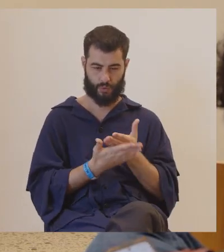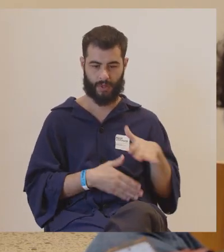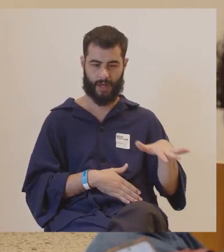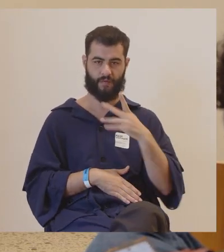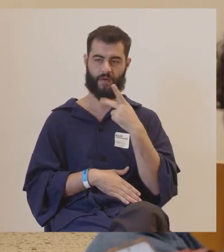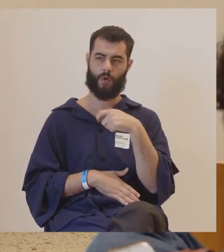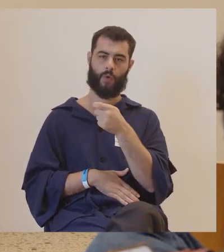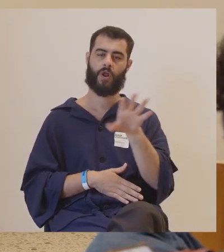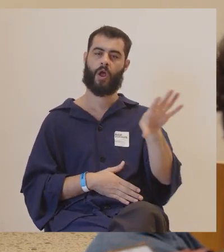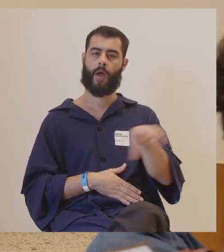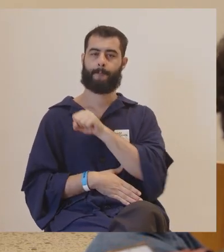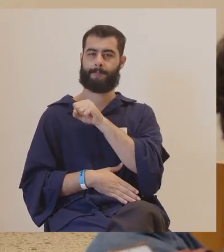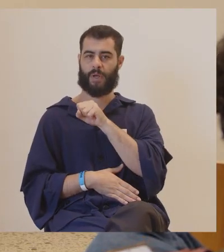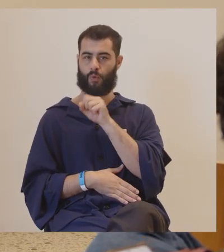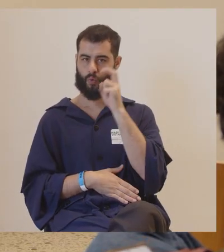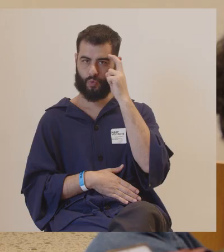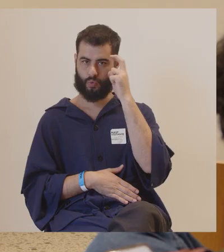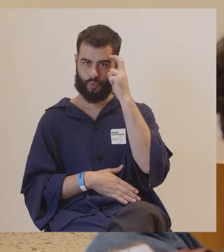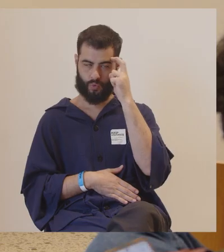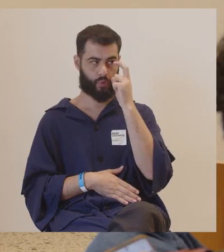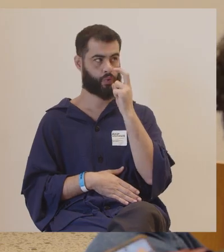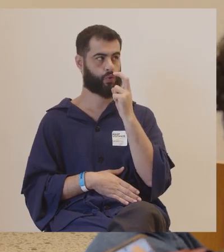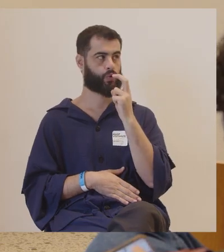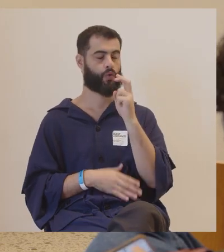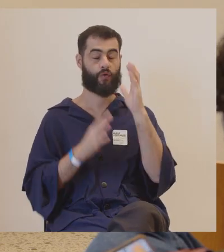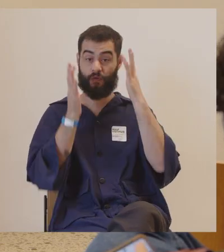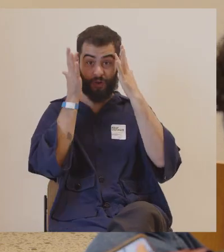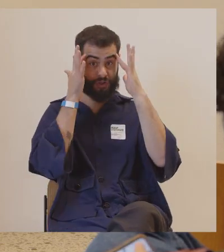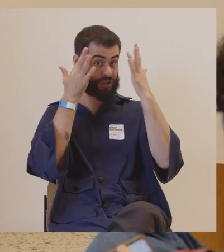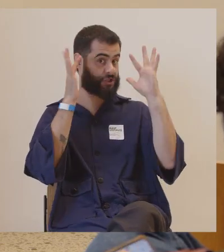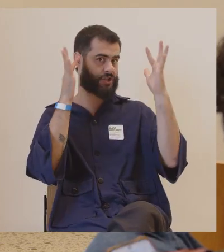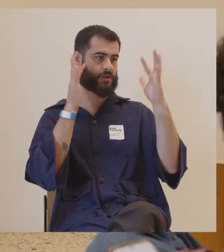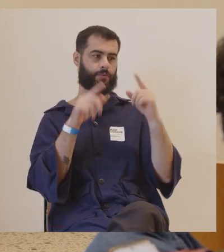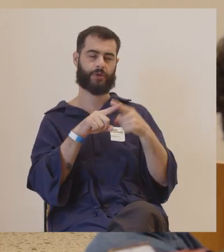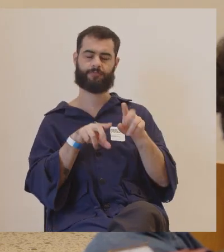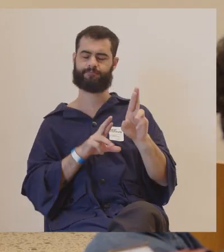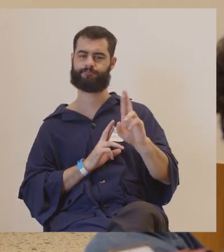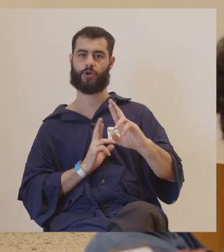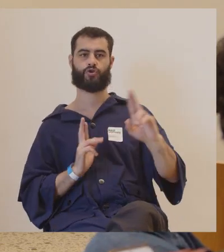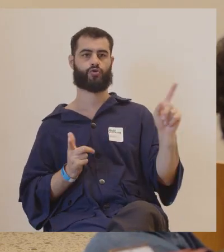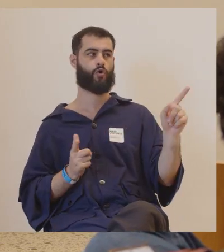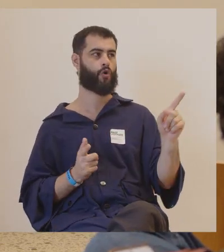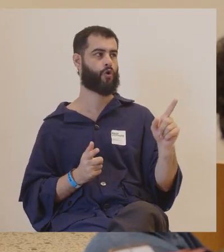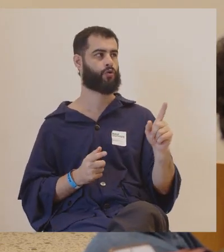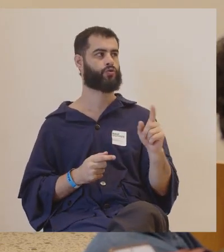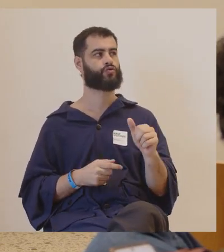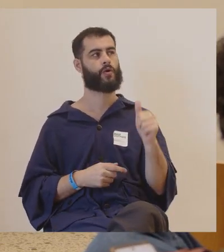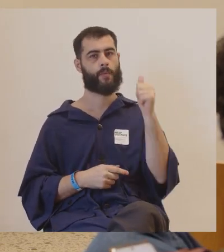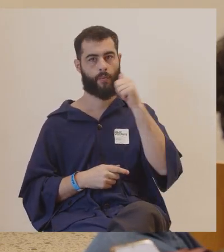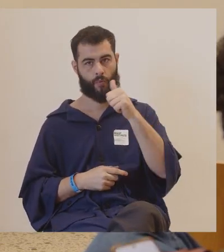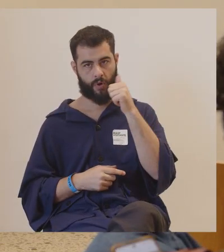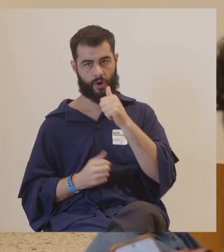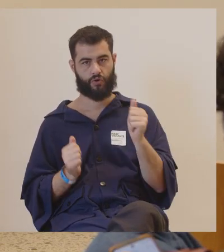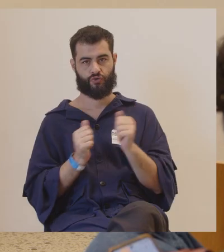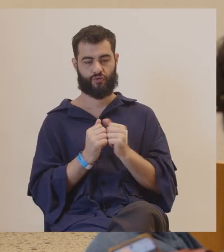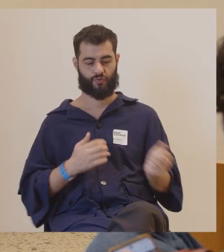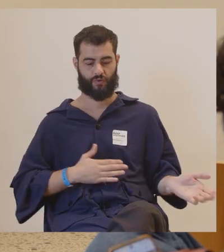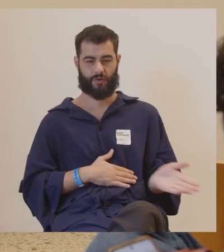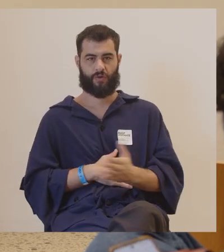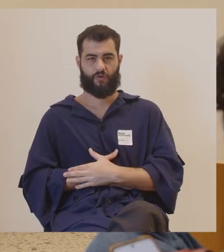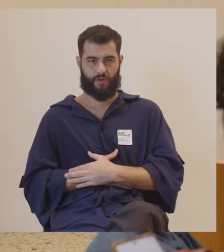apropriação essa questão dessa fetichização assim do exótico, da semelhança da composição com o ukiyo-e, né, do